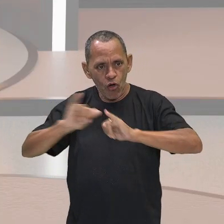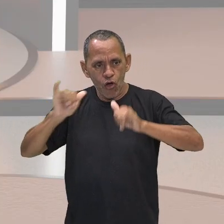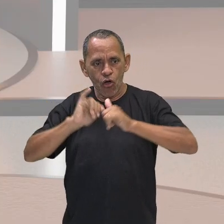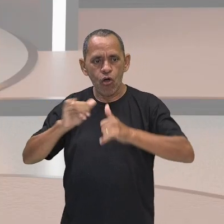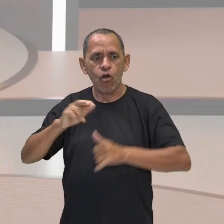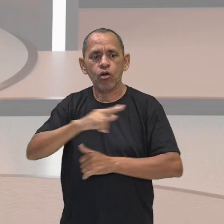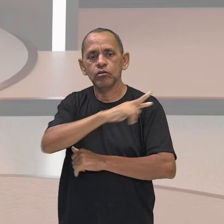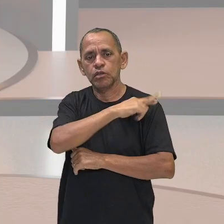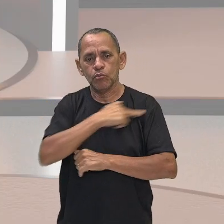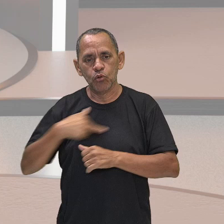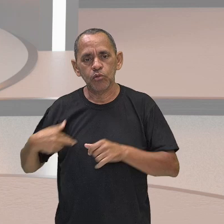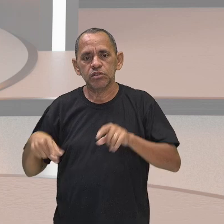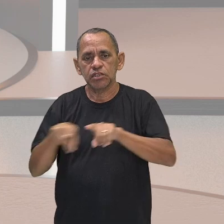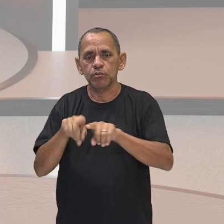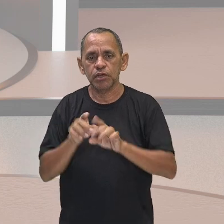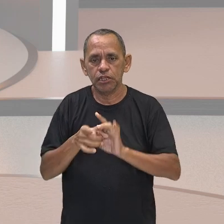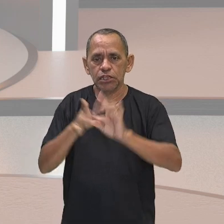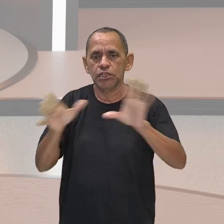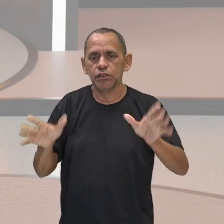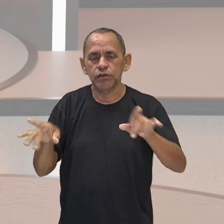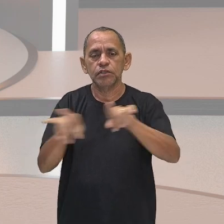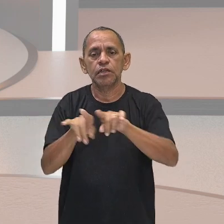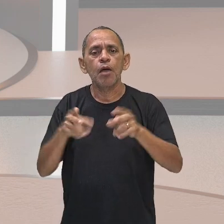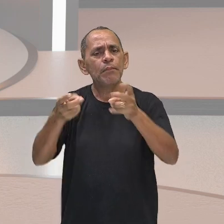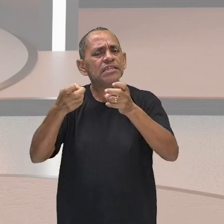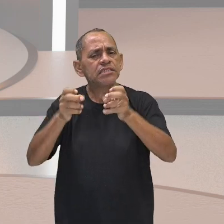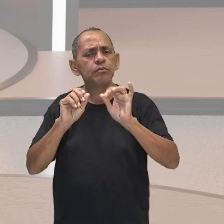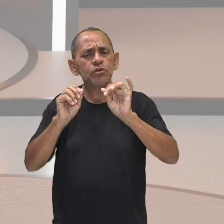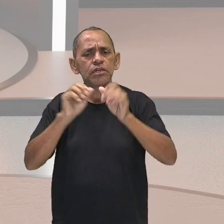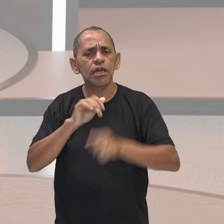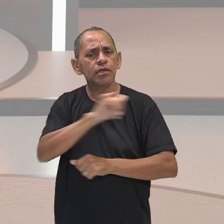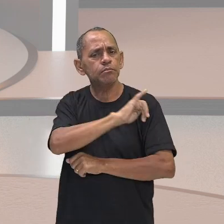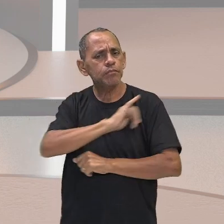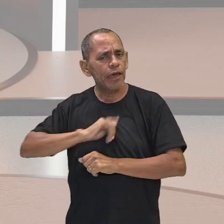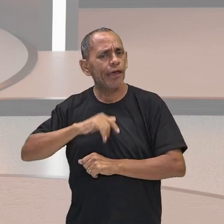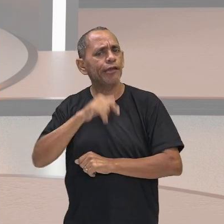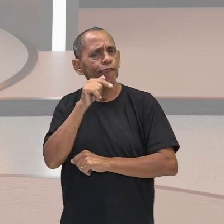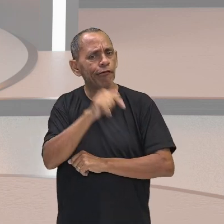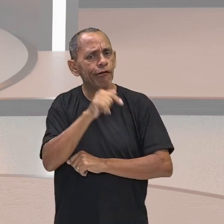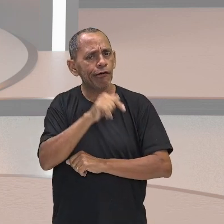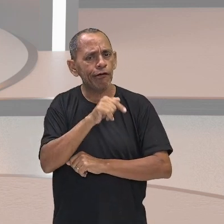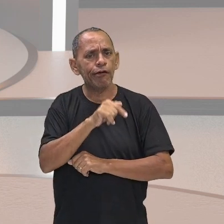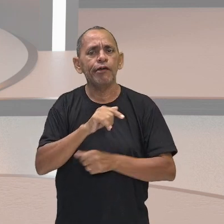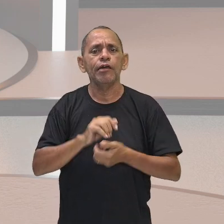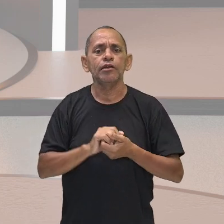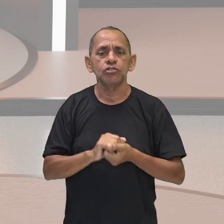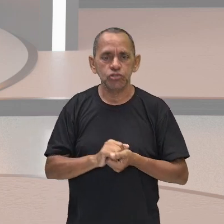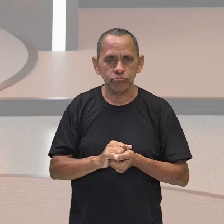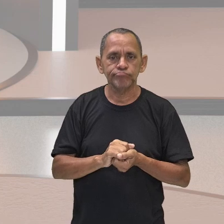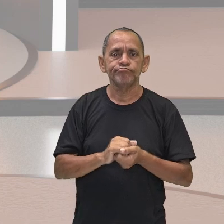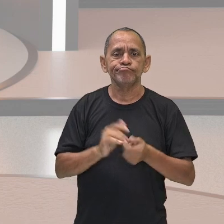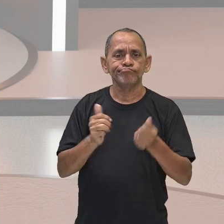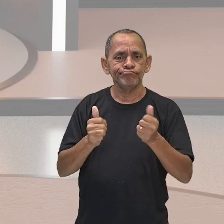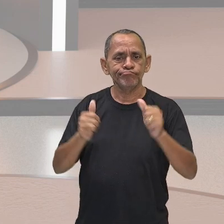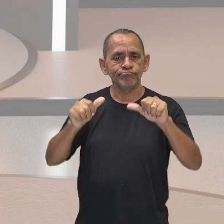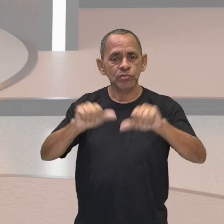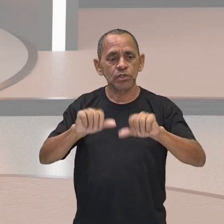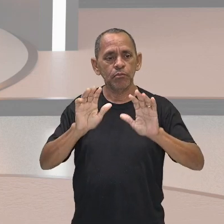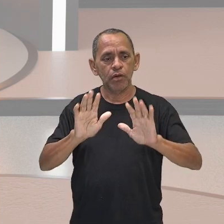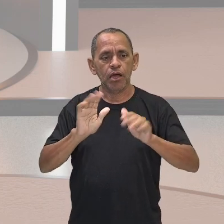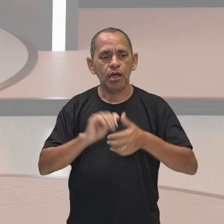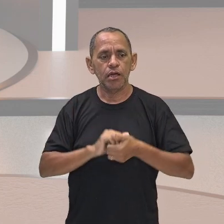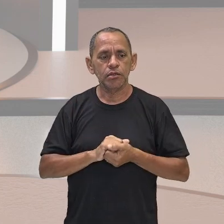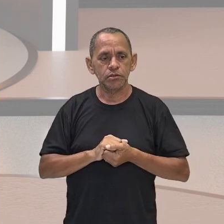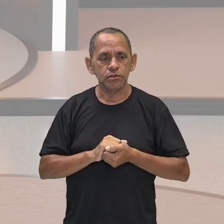não é mesmo? Perceba que este império, ele está insustentável. Mas, professora, por que ele